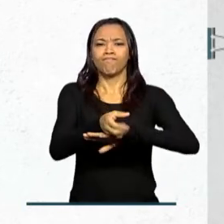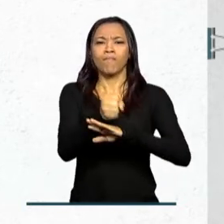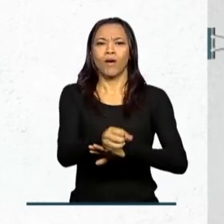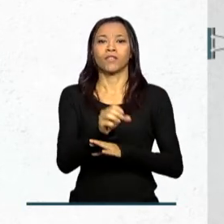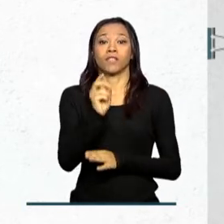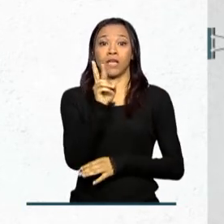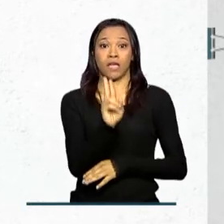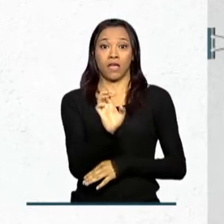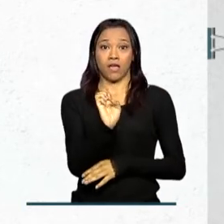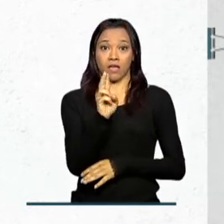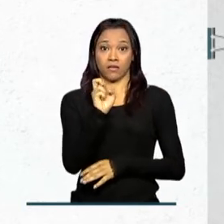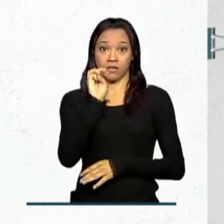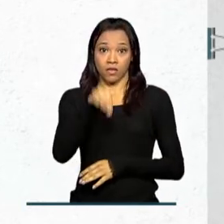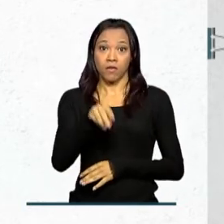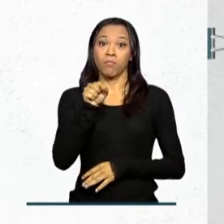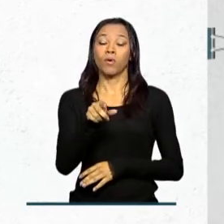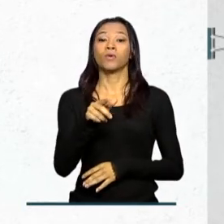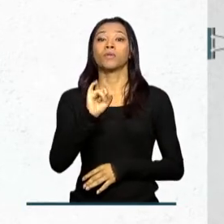endereço